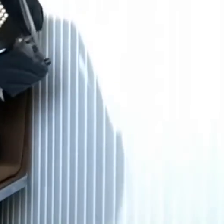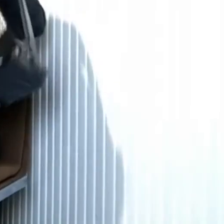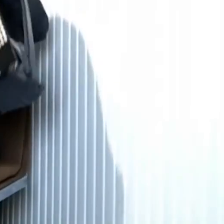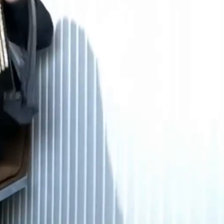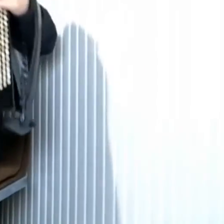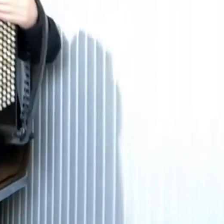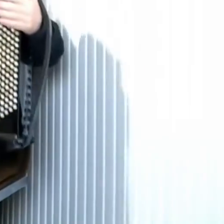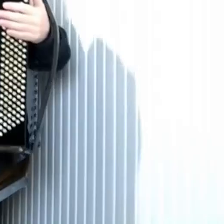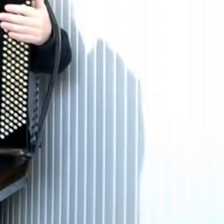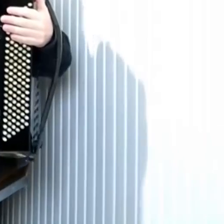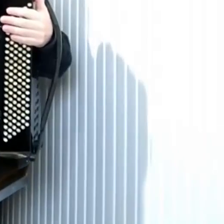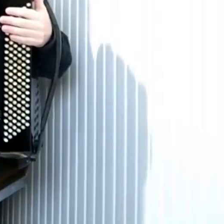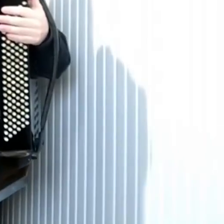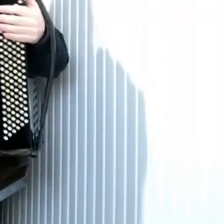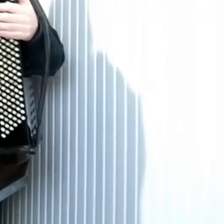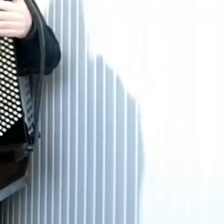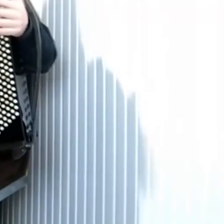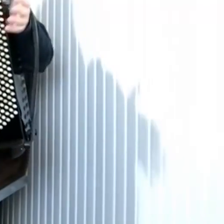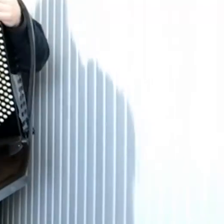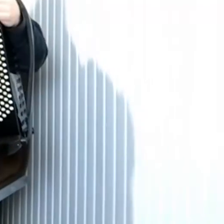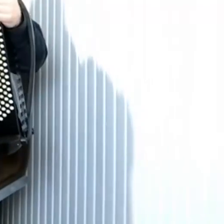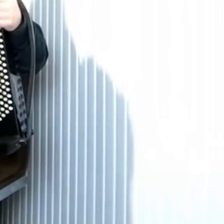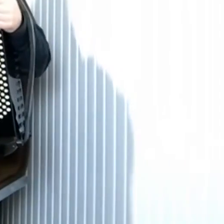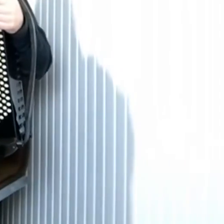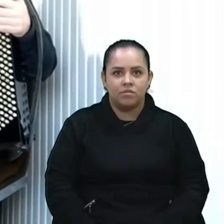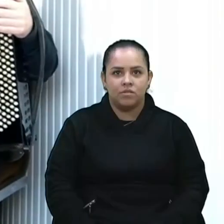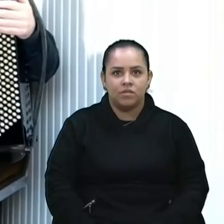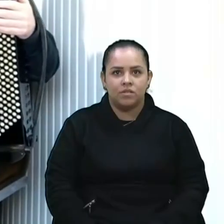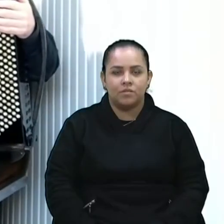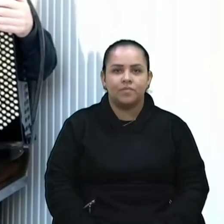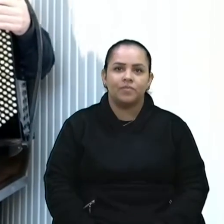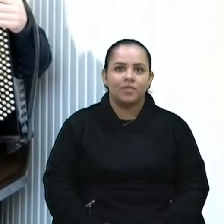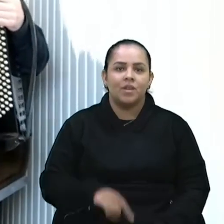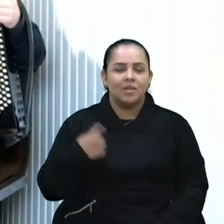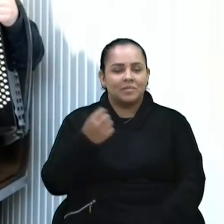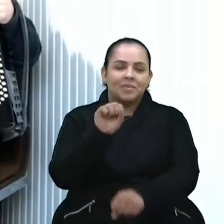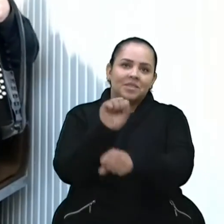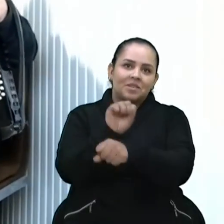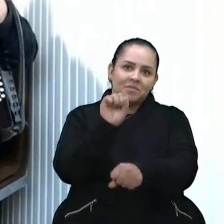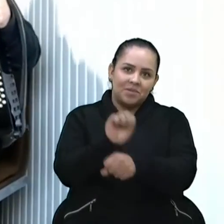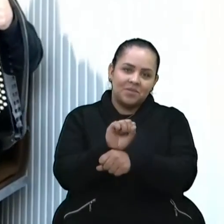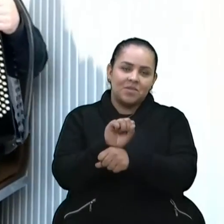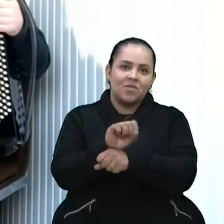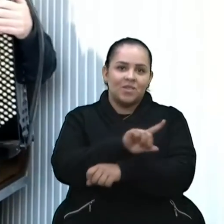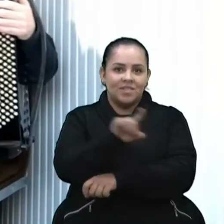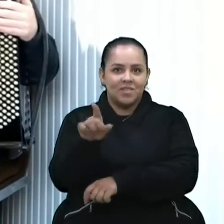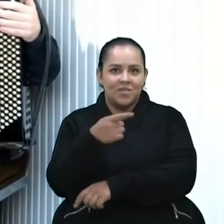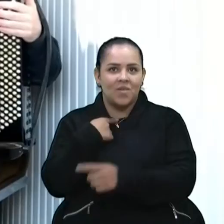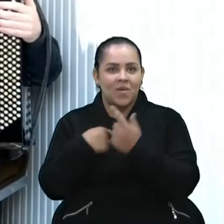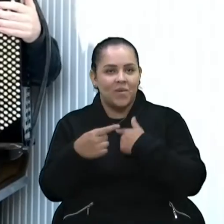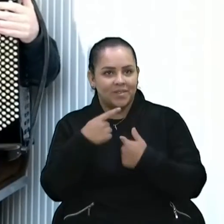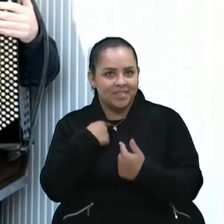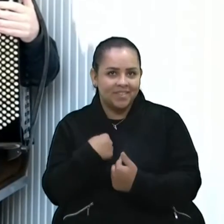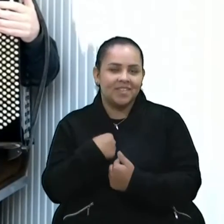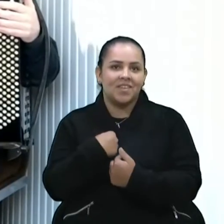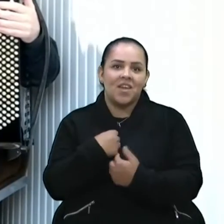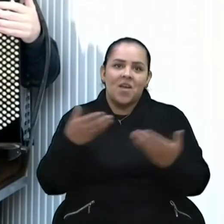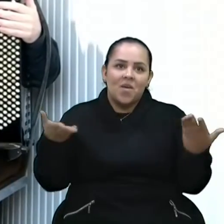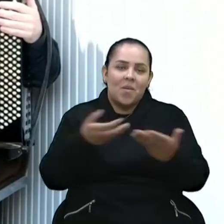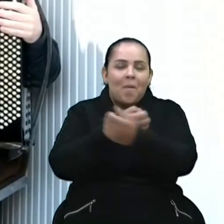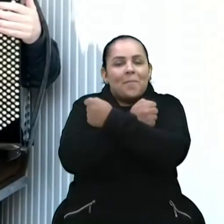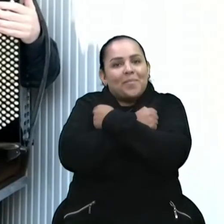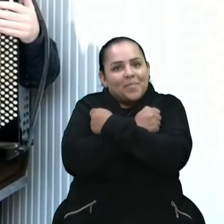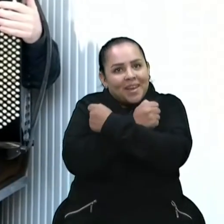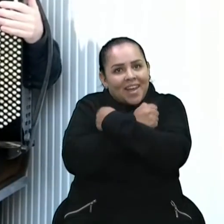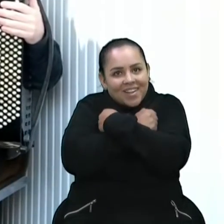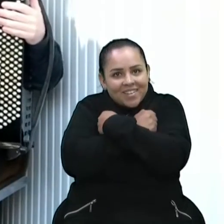Maravilha. Thales, esperamos então ter agradado ao grande público. Fica aqui o nosso abraço.